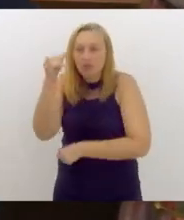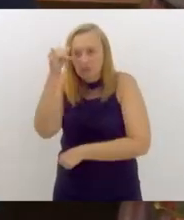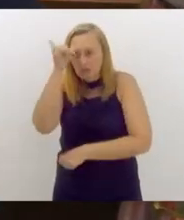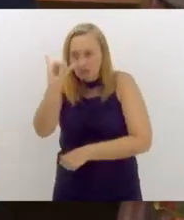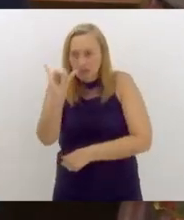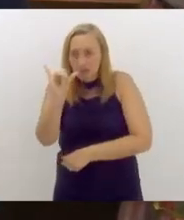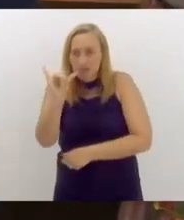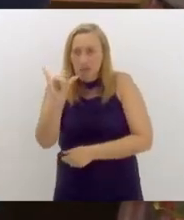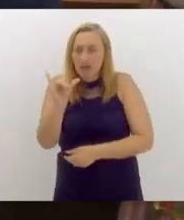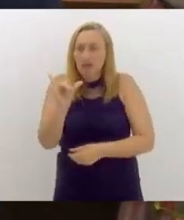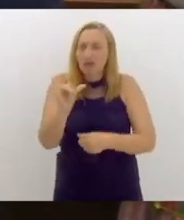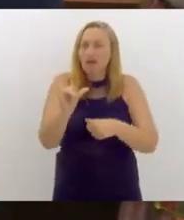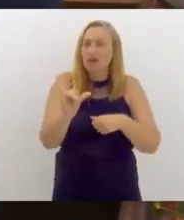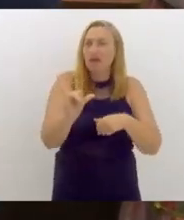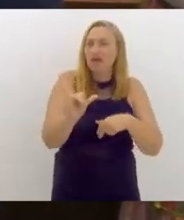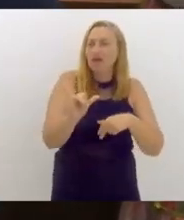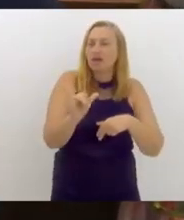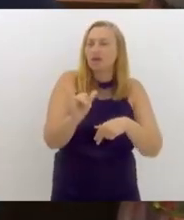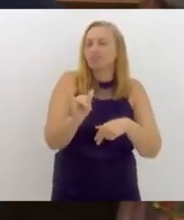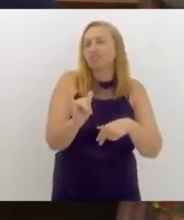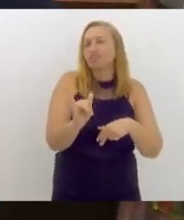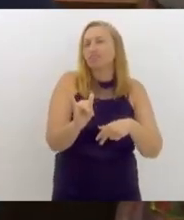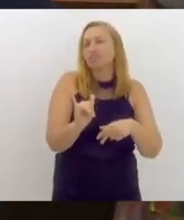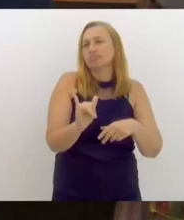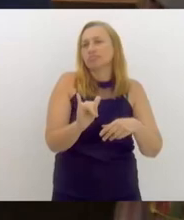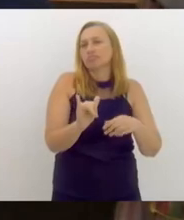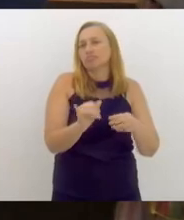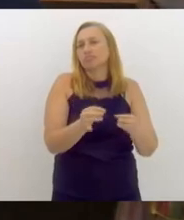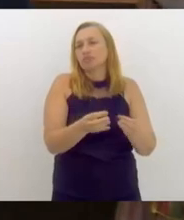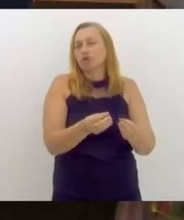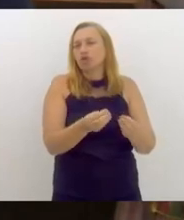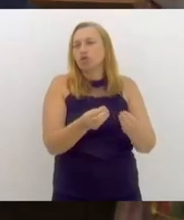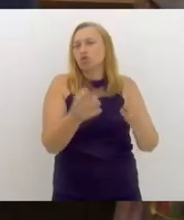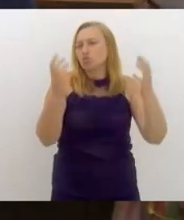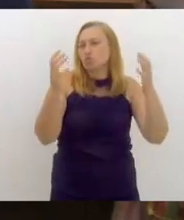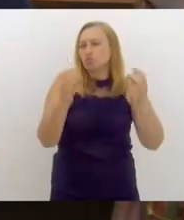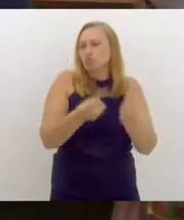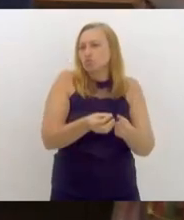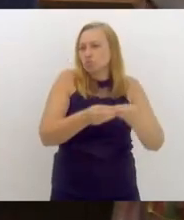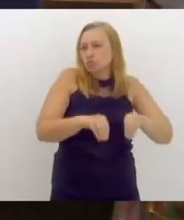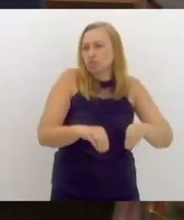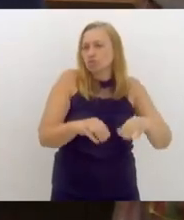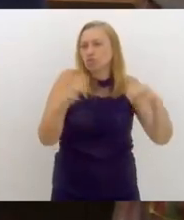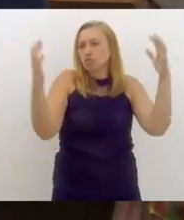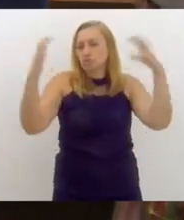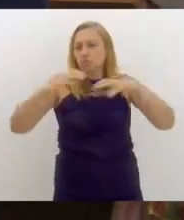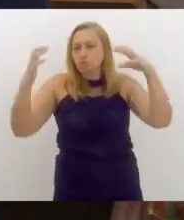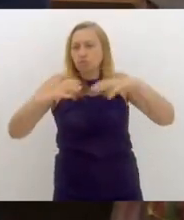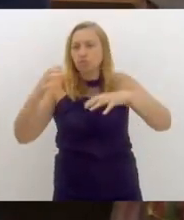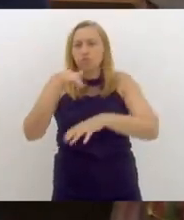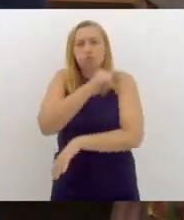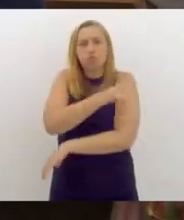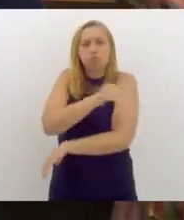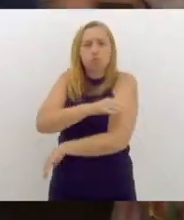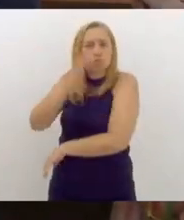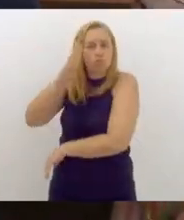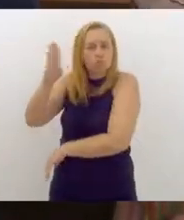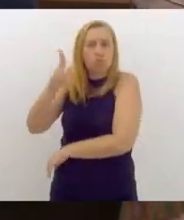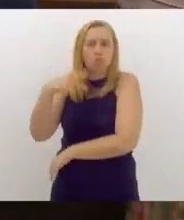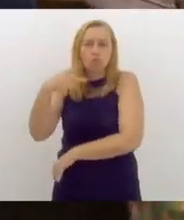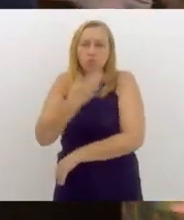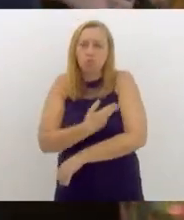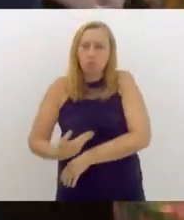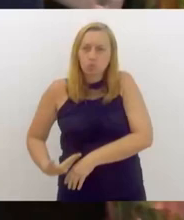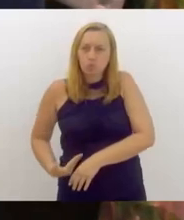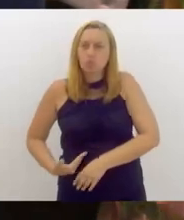de tragédias e enchentes, e como o Rio de Janeiro é fundamental em que se tenha políticas públicas